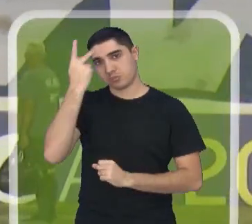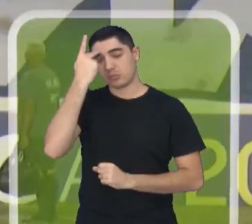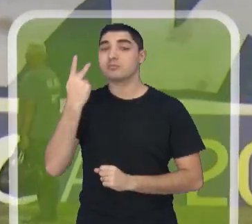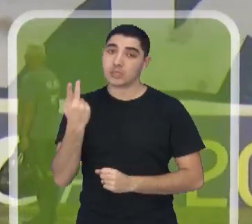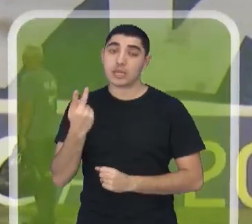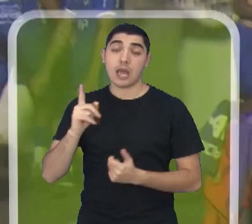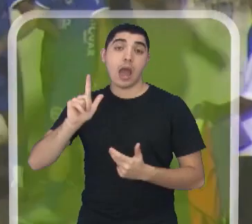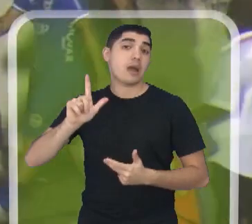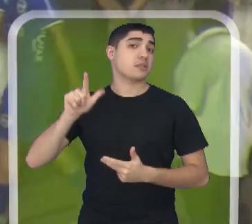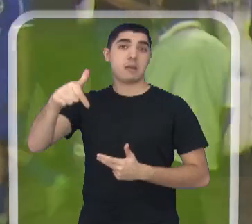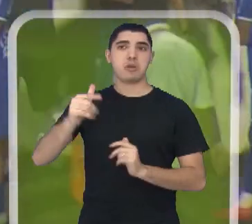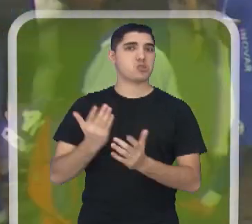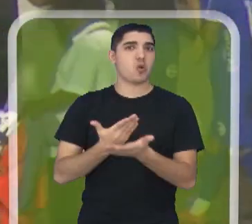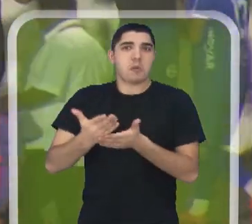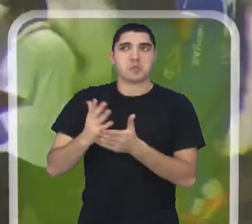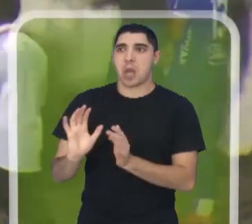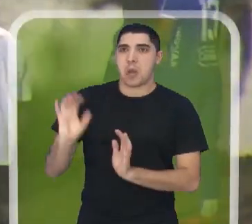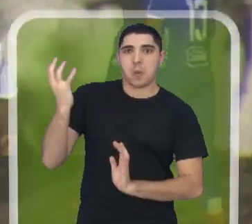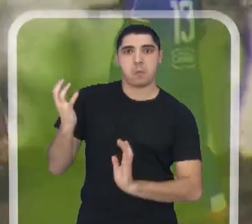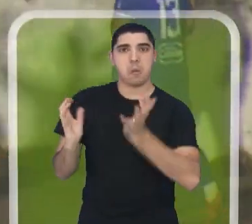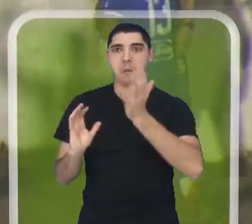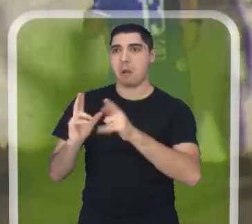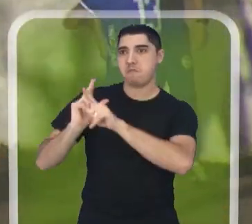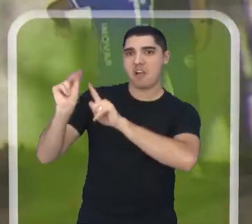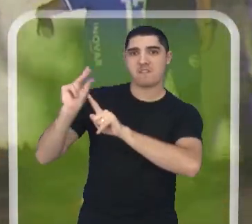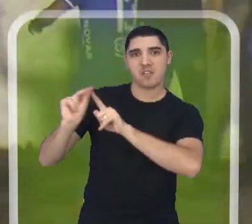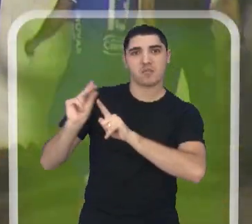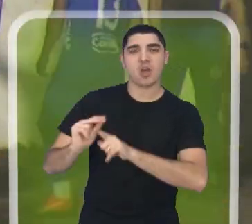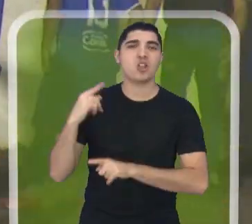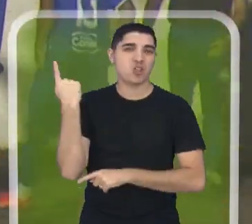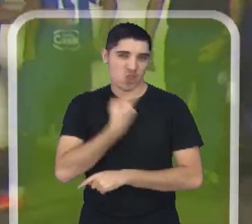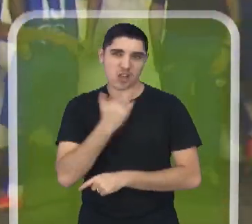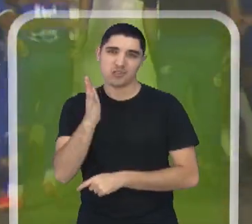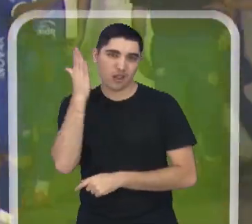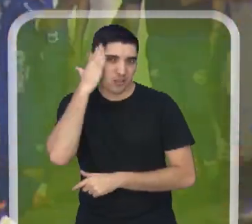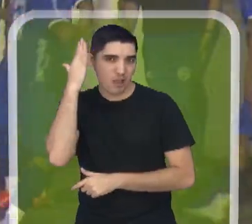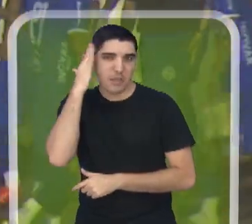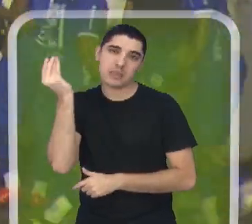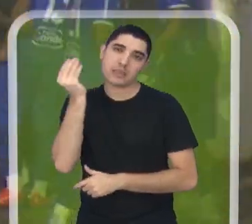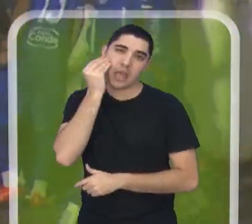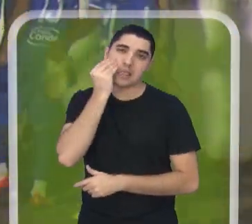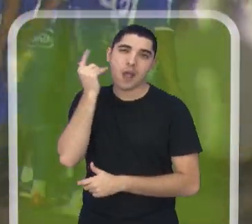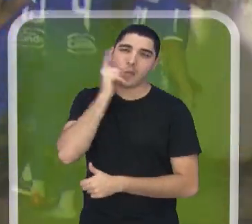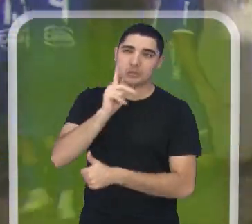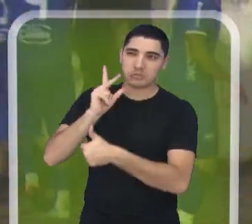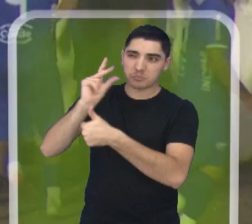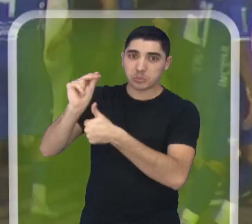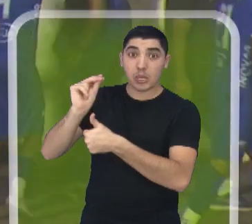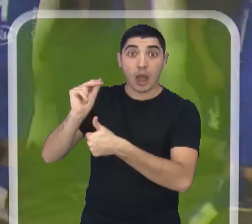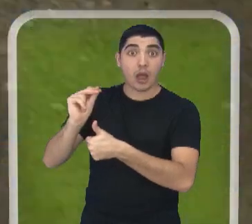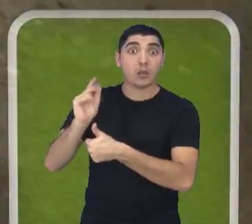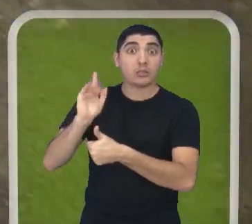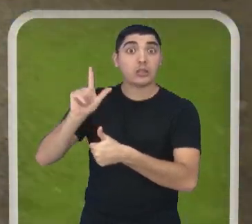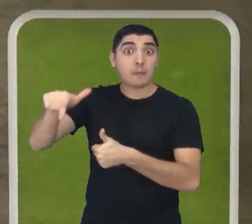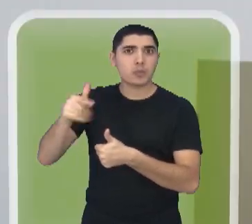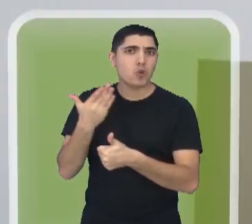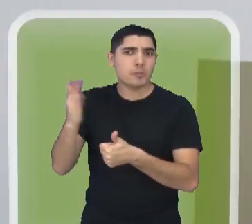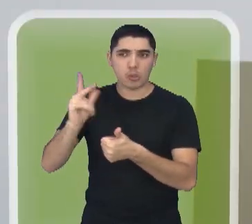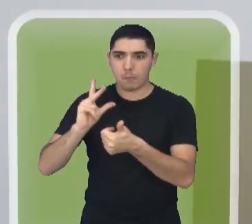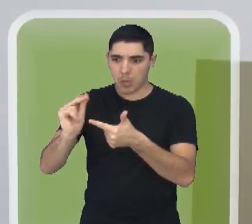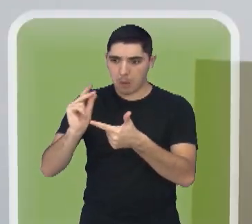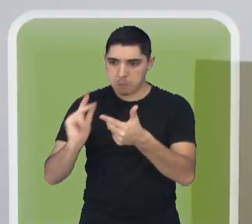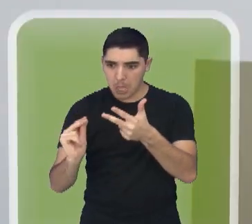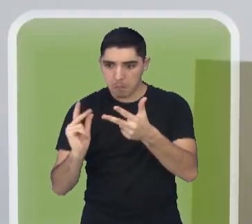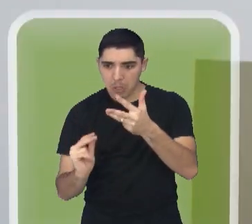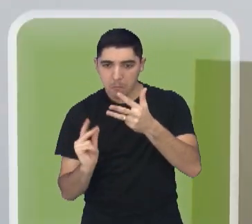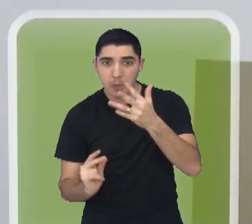depois as coisas começaram a acontecer. A gente sabia que também precisava de uma vitória para realmente, quem sabe, pegar uma sequência. Isso aconteceu. E aí depois eu acho que quando a gente